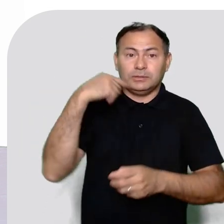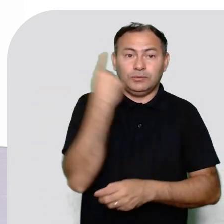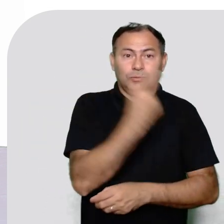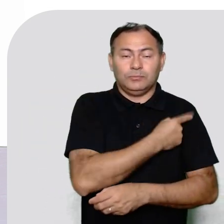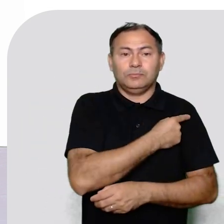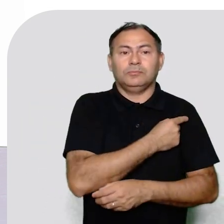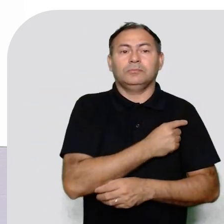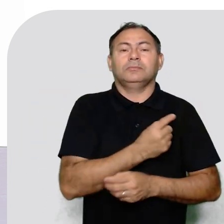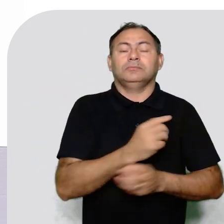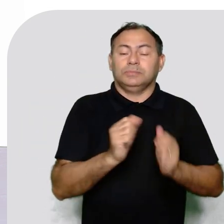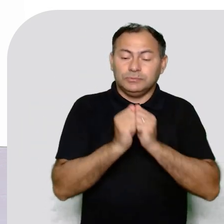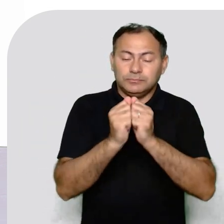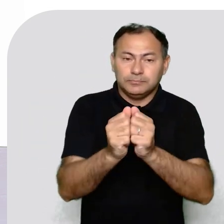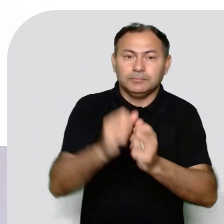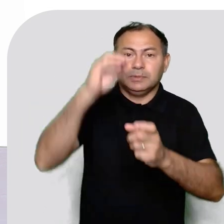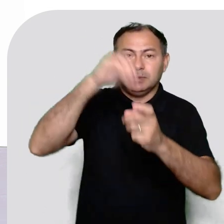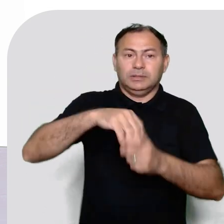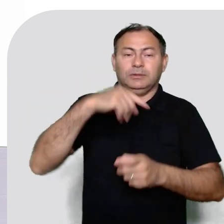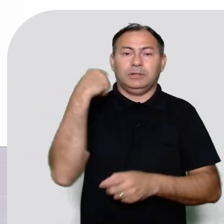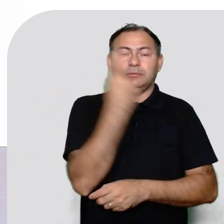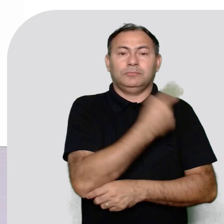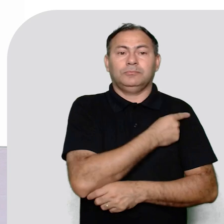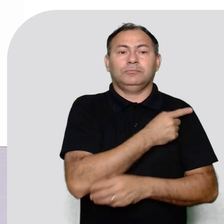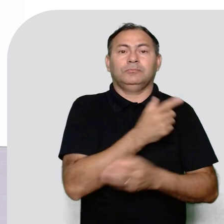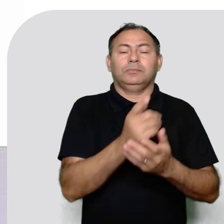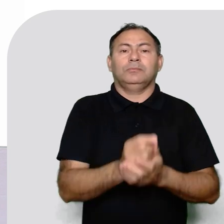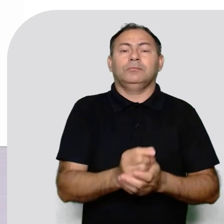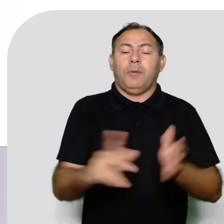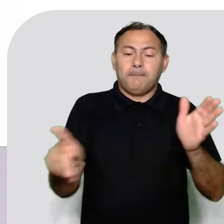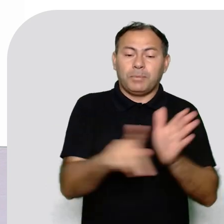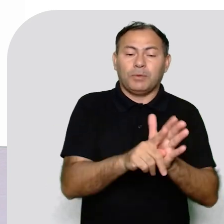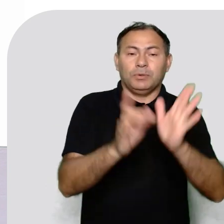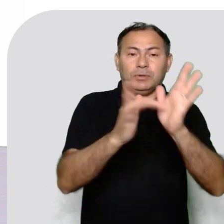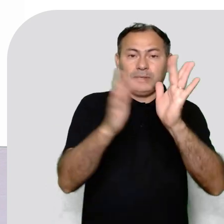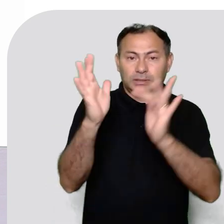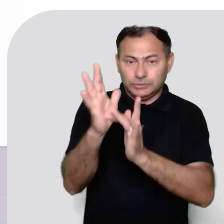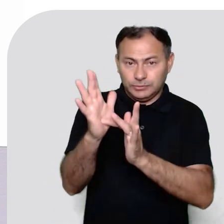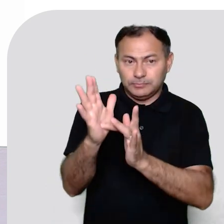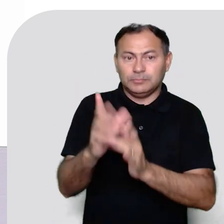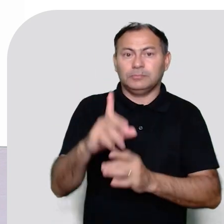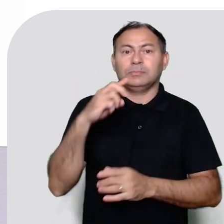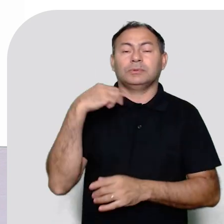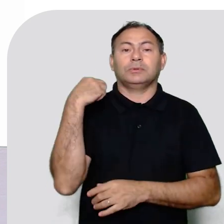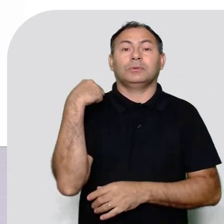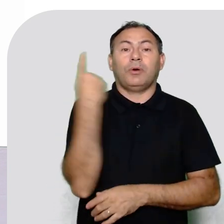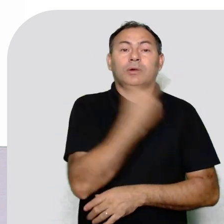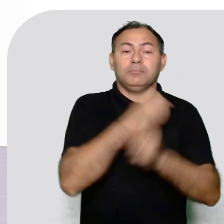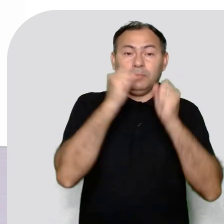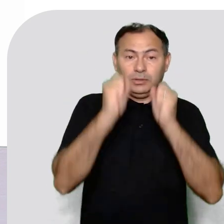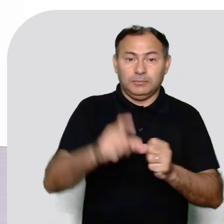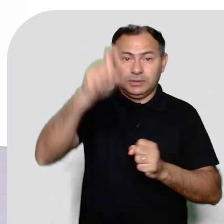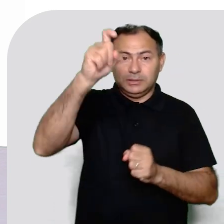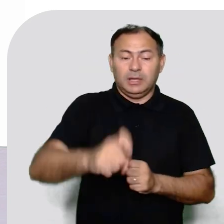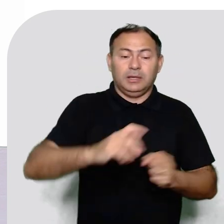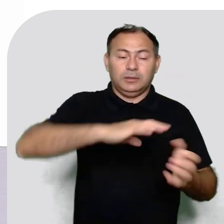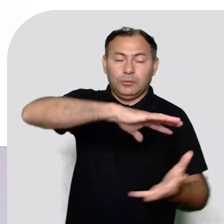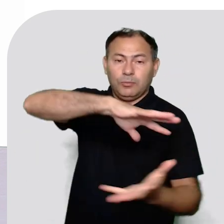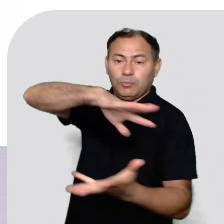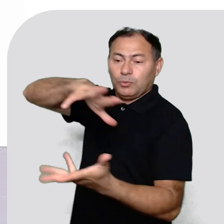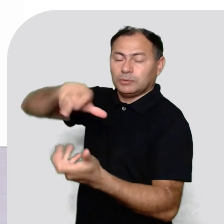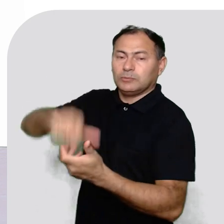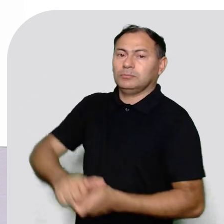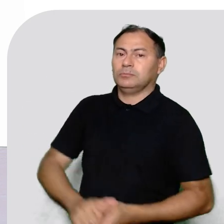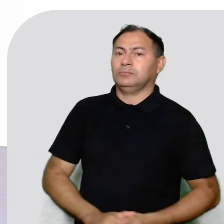de nós, carregamos dentro de nós o próprio Cristo, nós podemos ser no